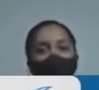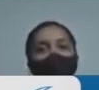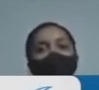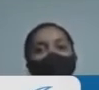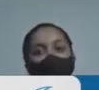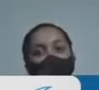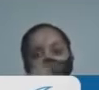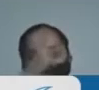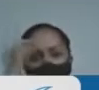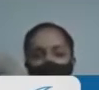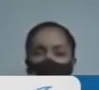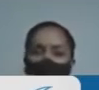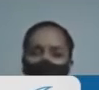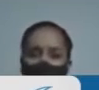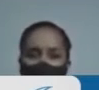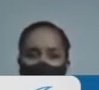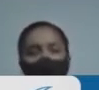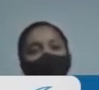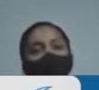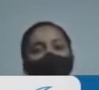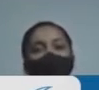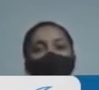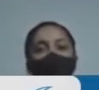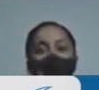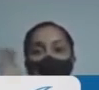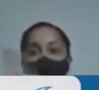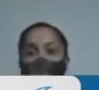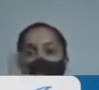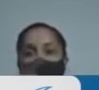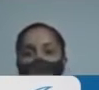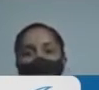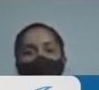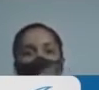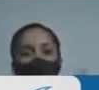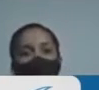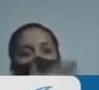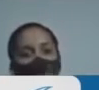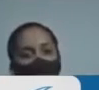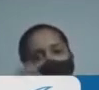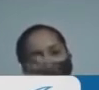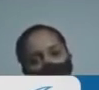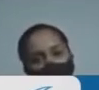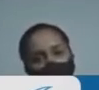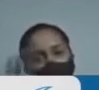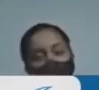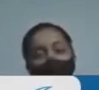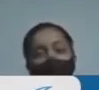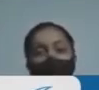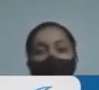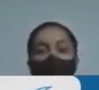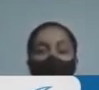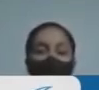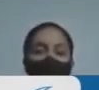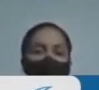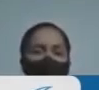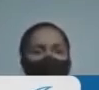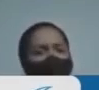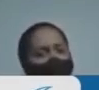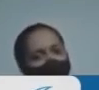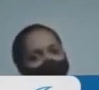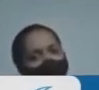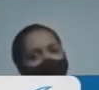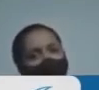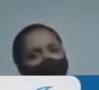pronto ao paciente, um atendimento mais rápido para evitar que a doença progrida. As declarações do médico